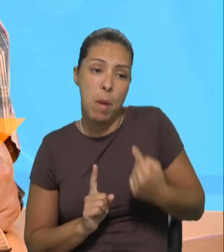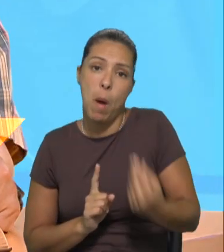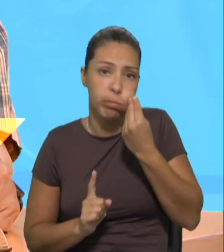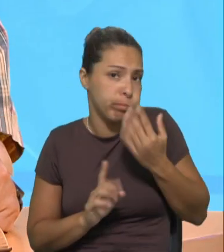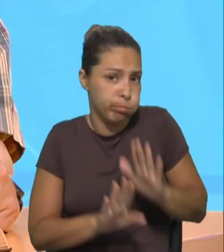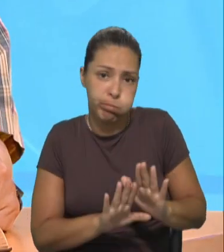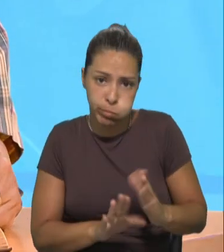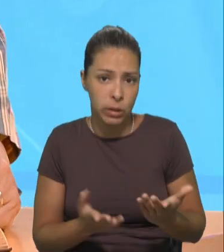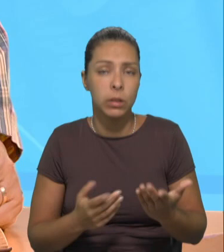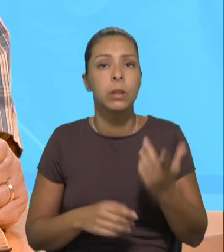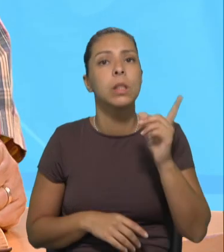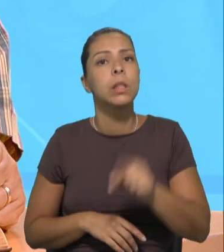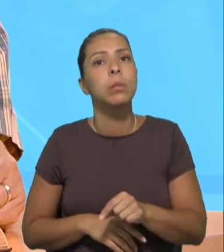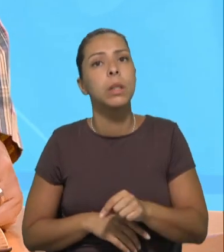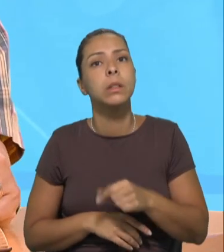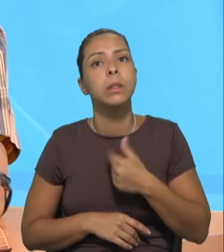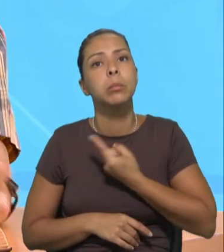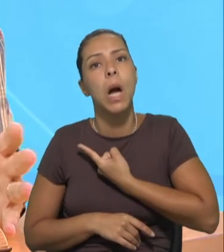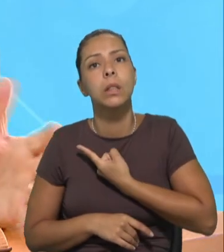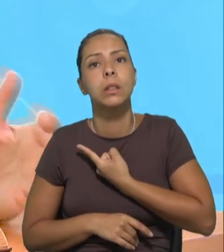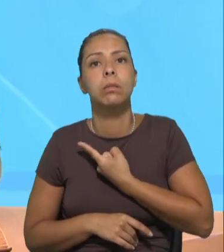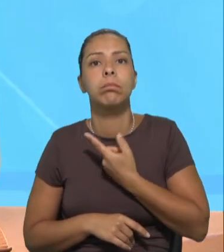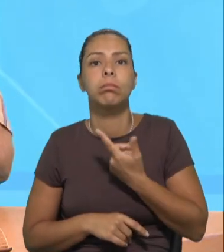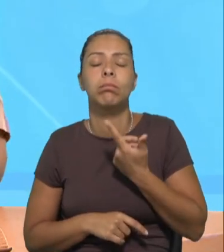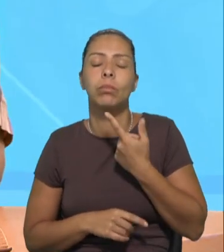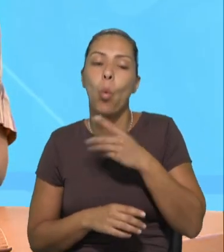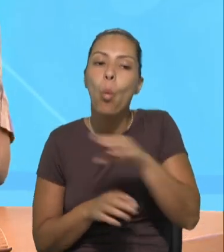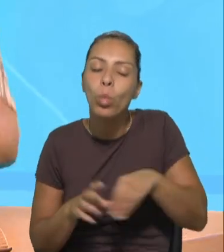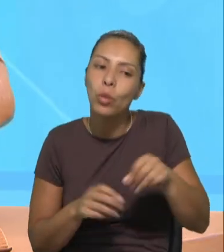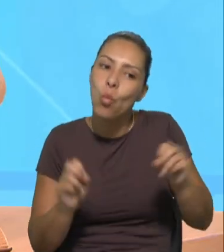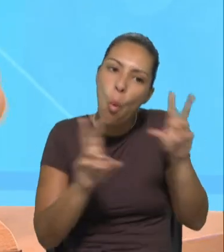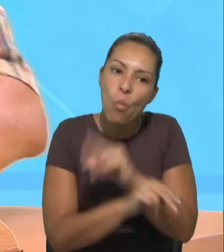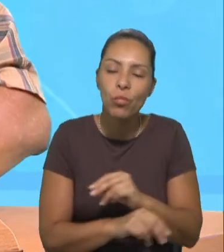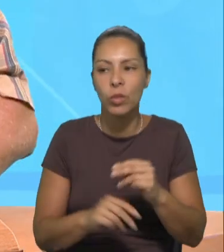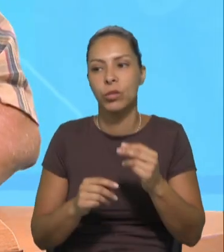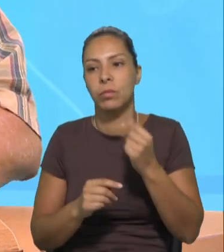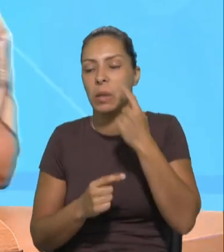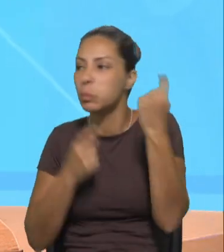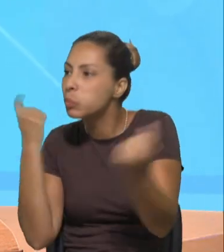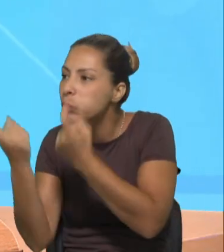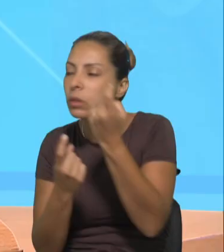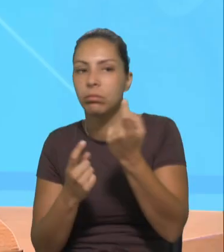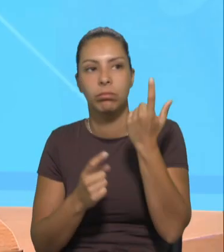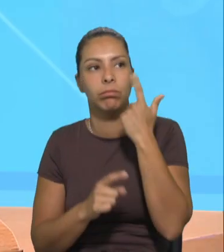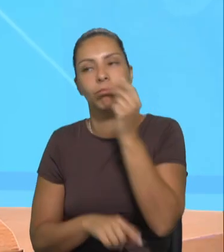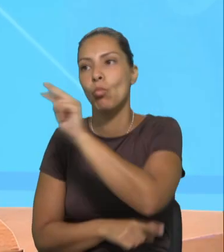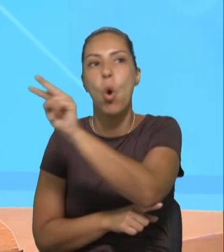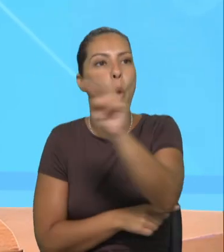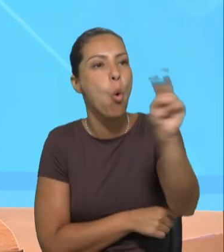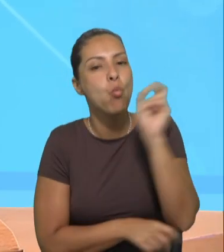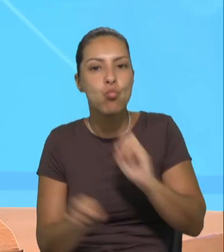necessárias, e, portanto, procurar novos contextos, novos horizontes, novas paisagens e, se